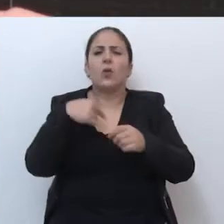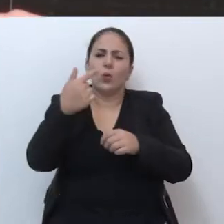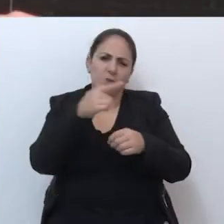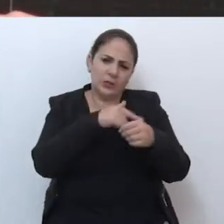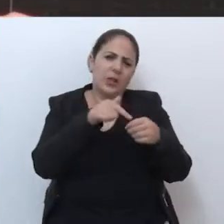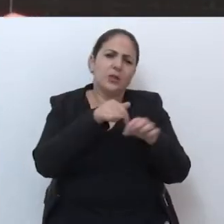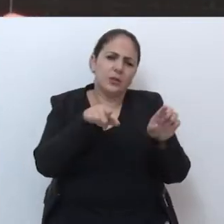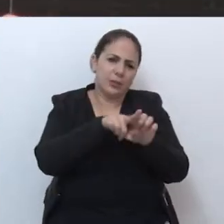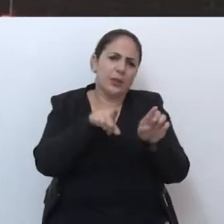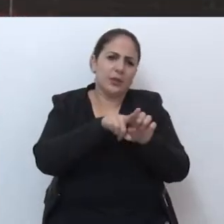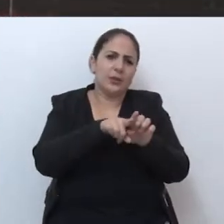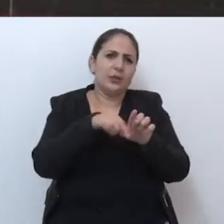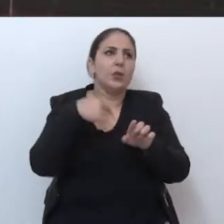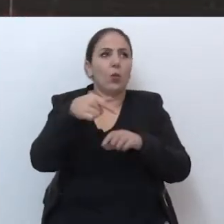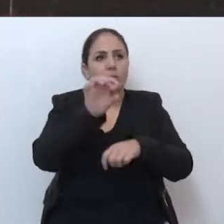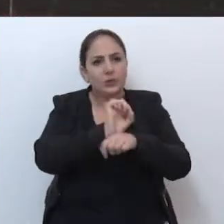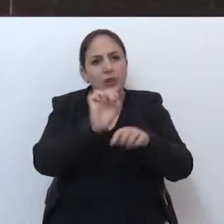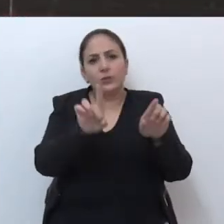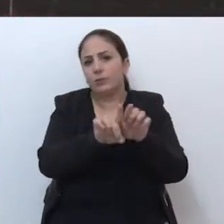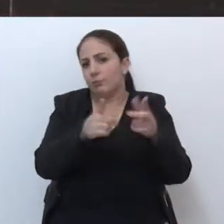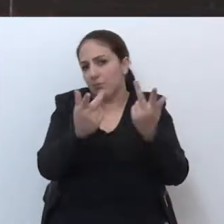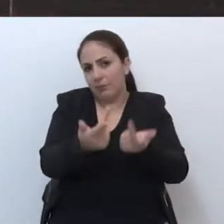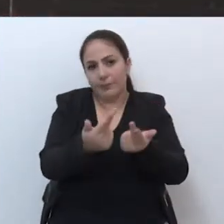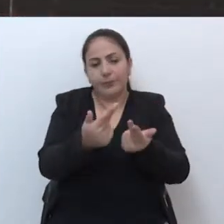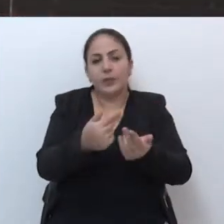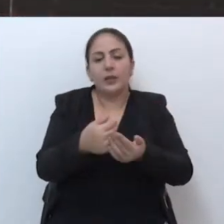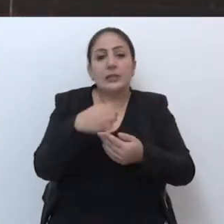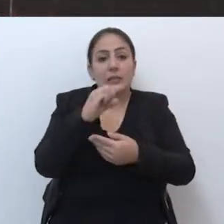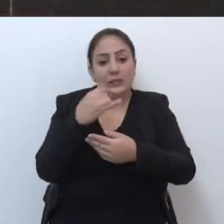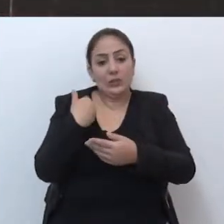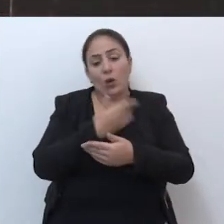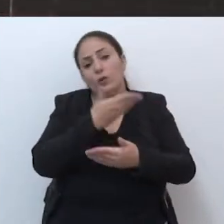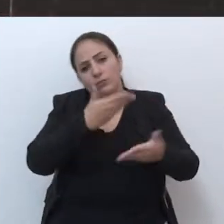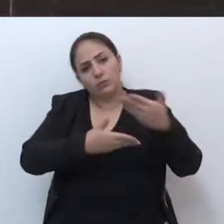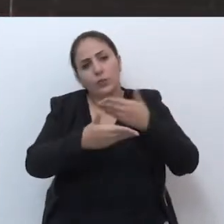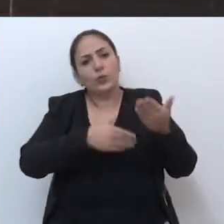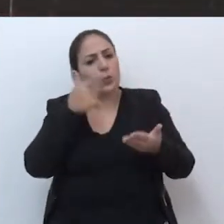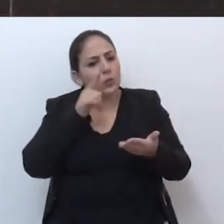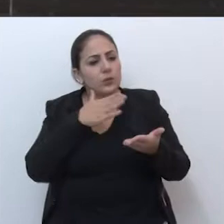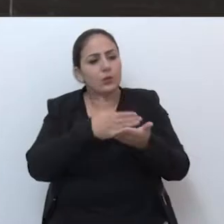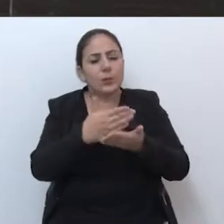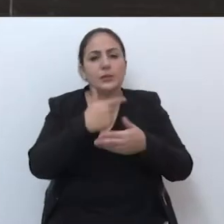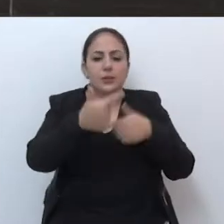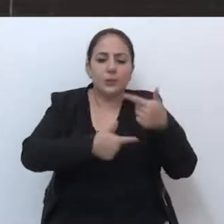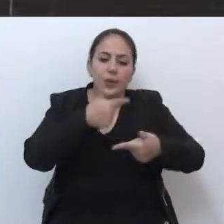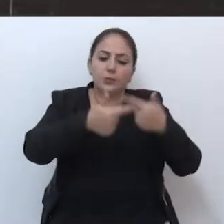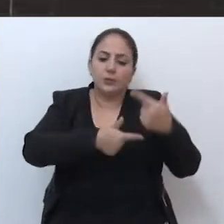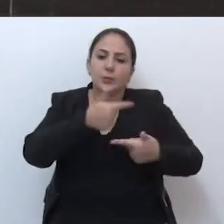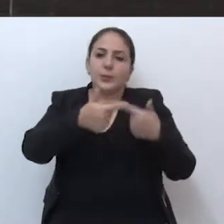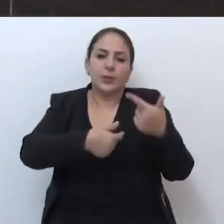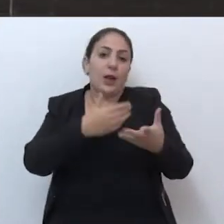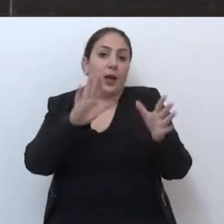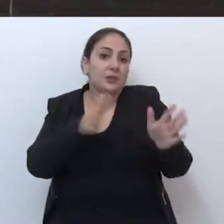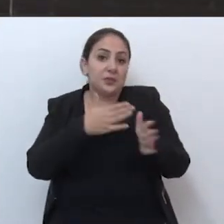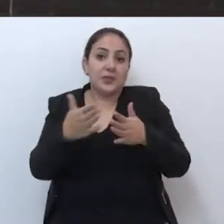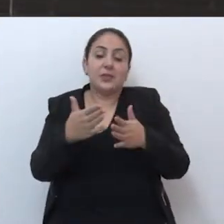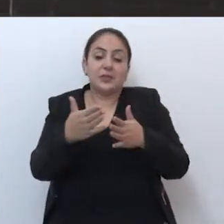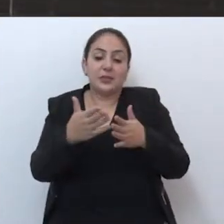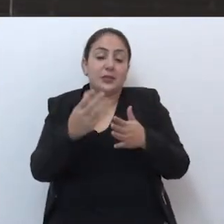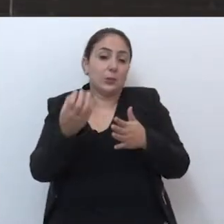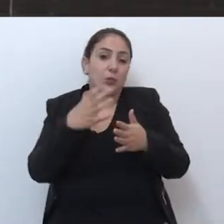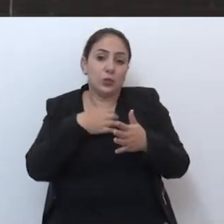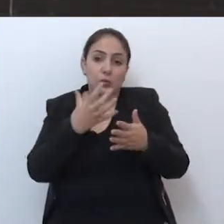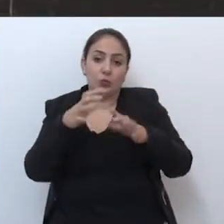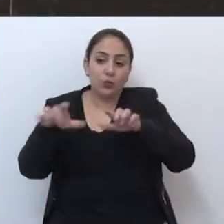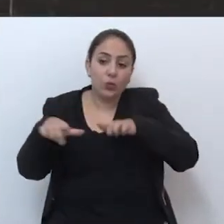outras cidades e de outros estados também, porque quando a gente está envolvido, a gente começa a trabalhar de